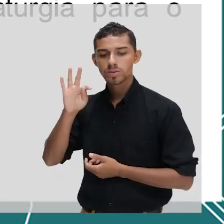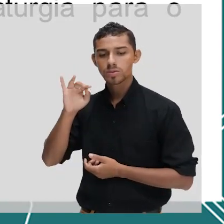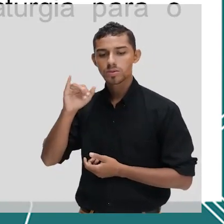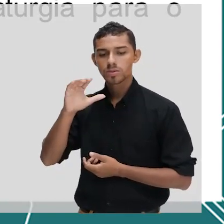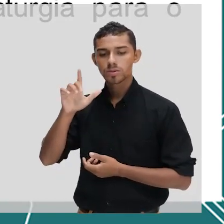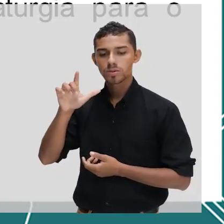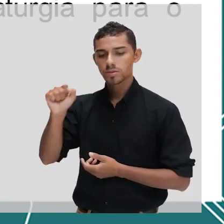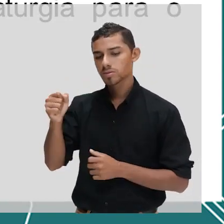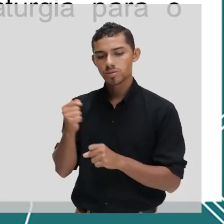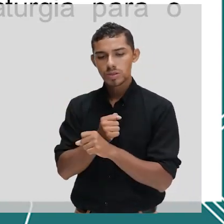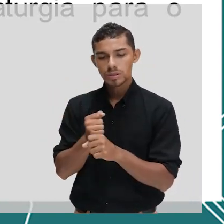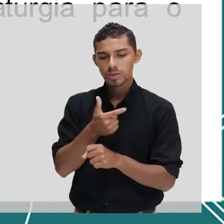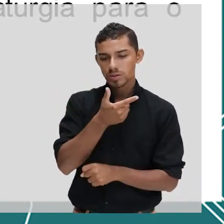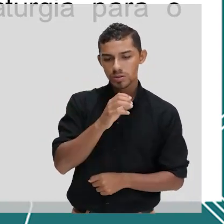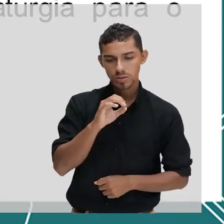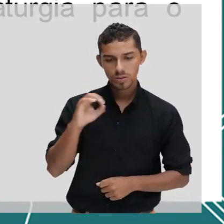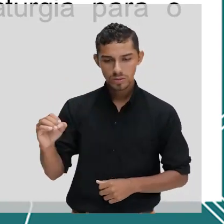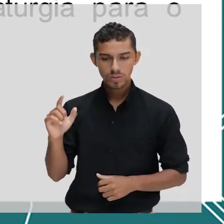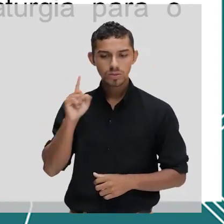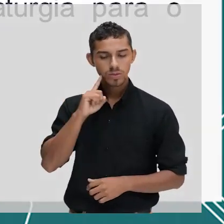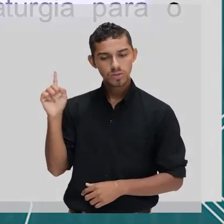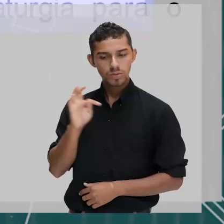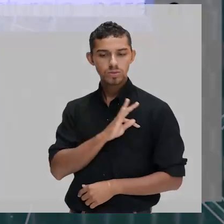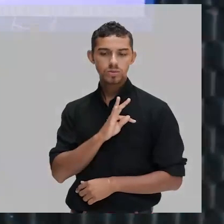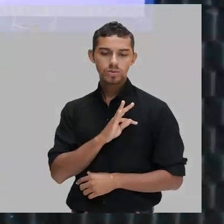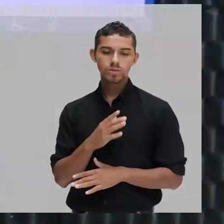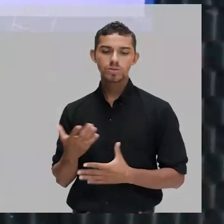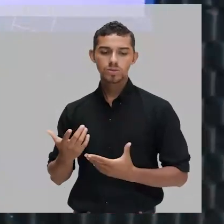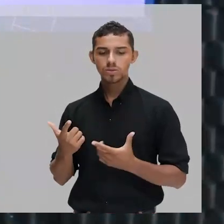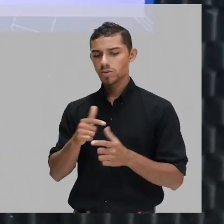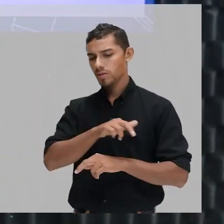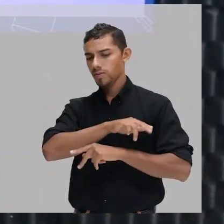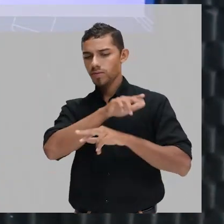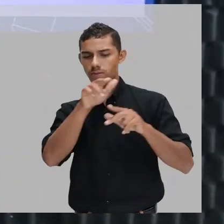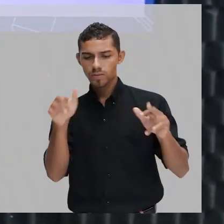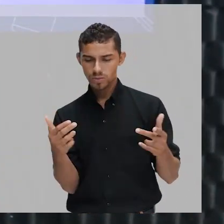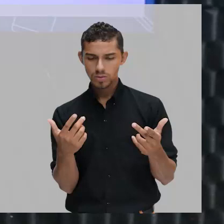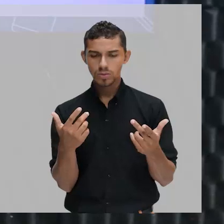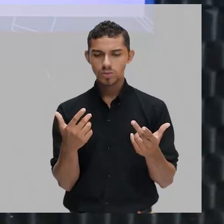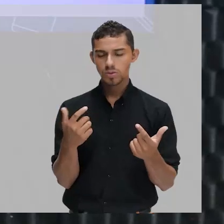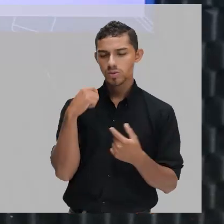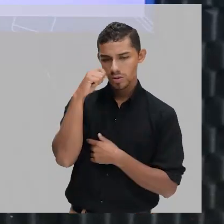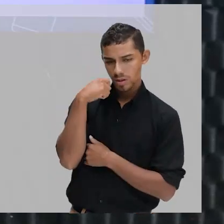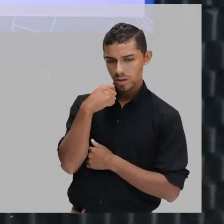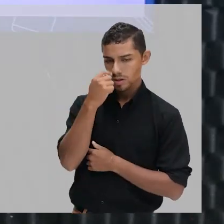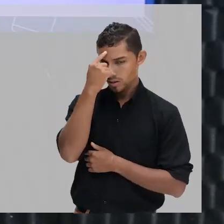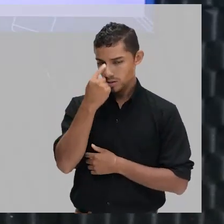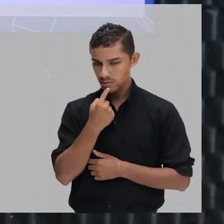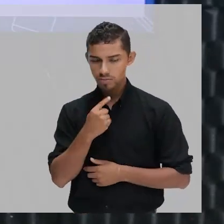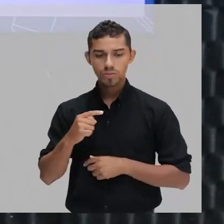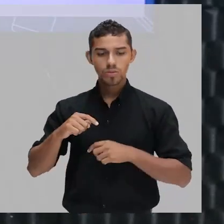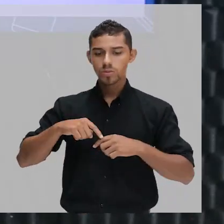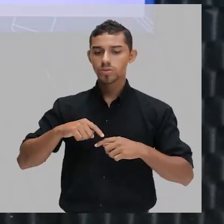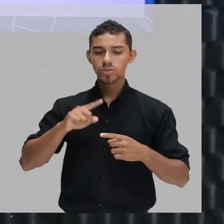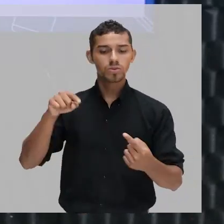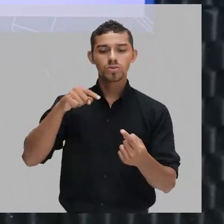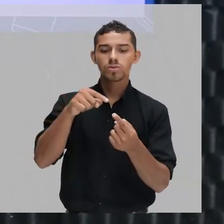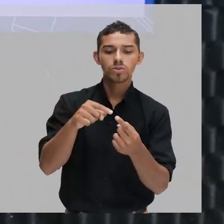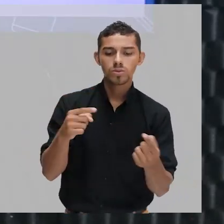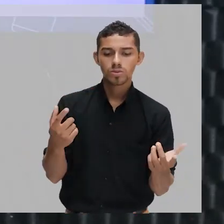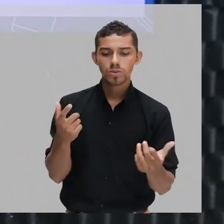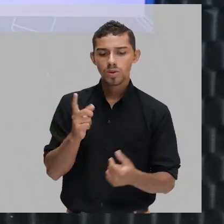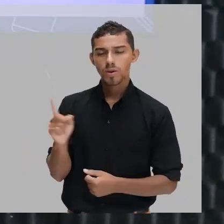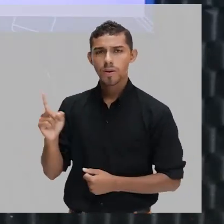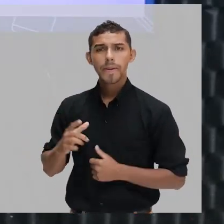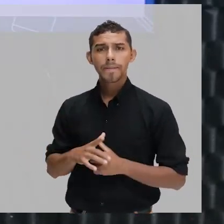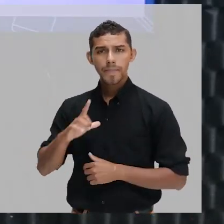desde os anos 2000, o mais recente, e eles trabalham diversas técnicas com atores que fazem movimentação de figuras e objetos. Quando eu digo figuras e